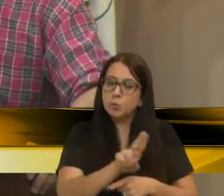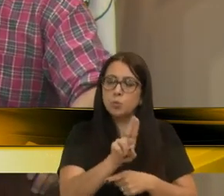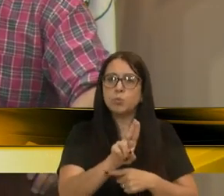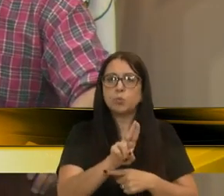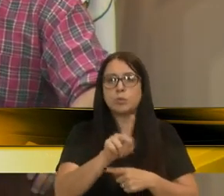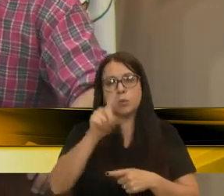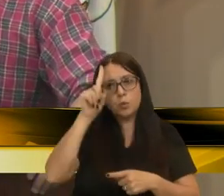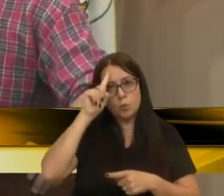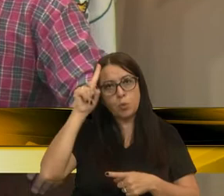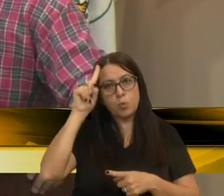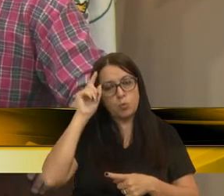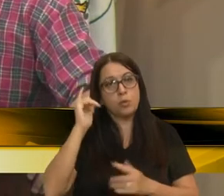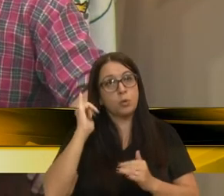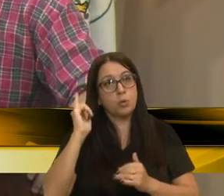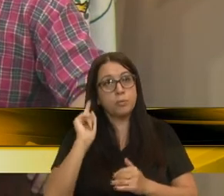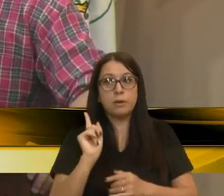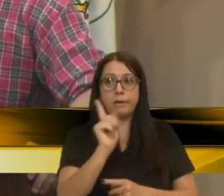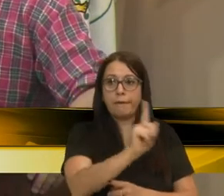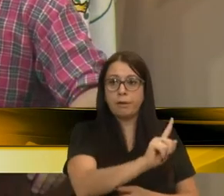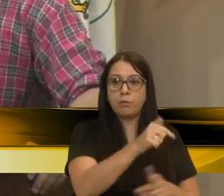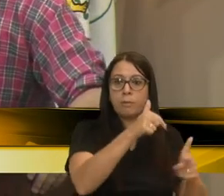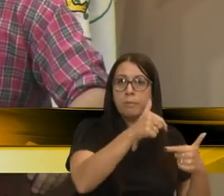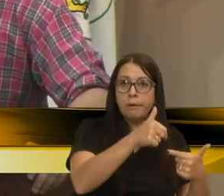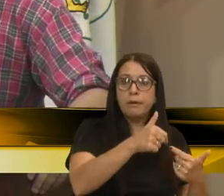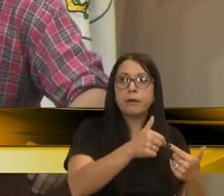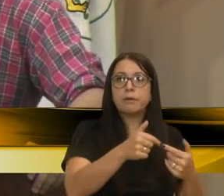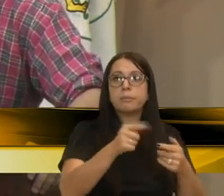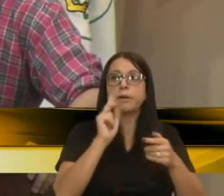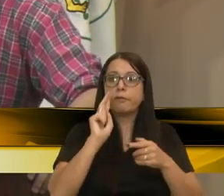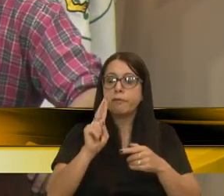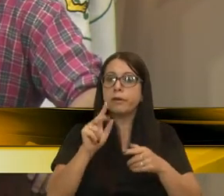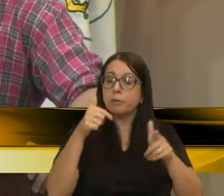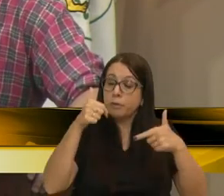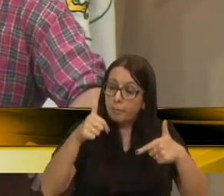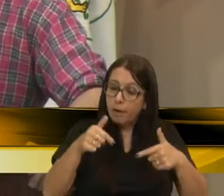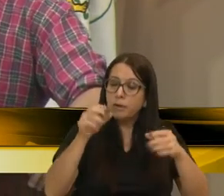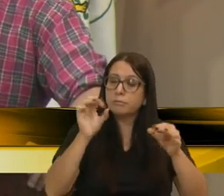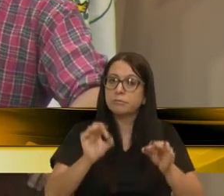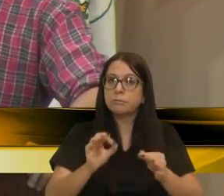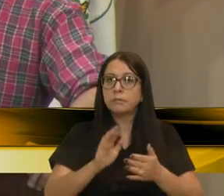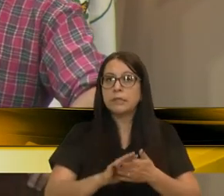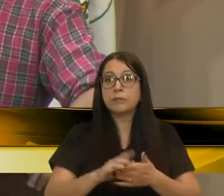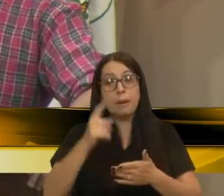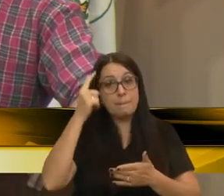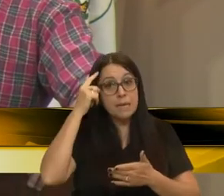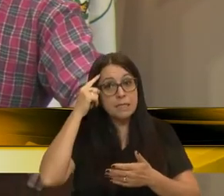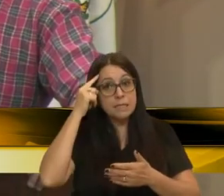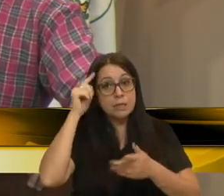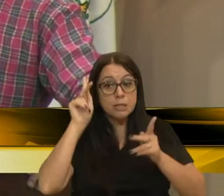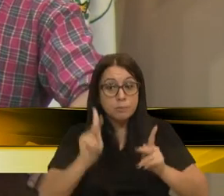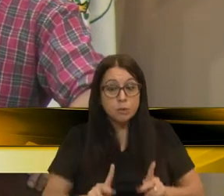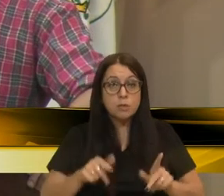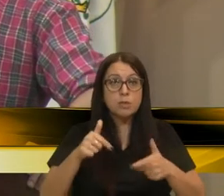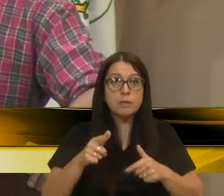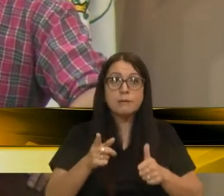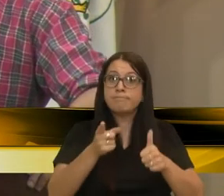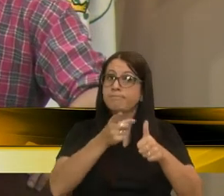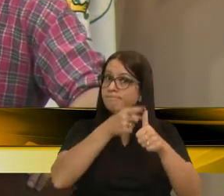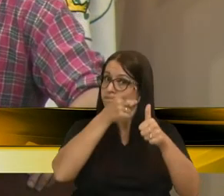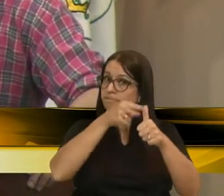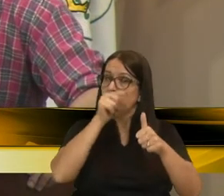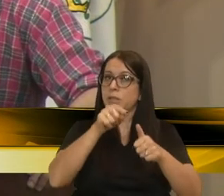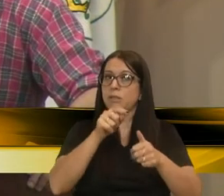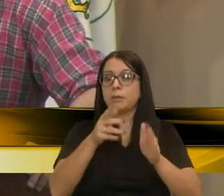transporte todos os dias para ir até o seu trabalho, para prestar o seu trabalho. Então foi pensando no trabalhador em primeiro lugar que a